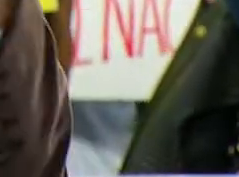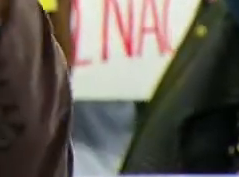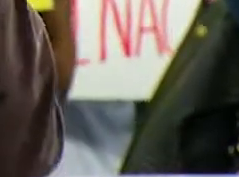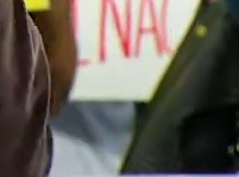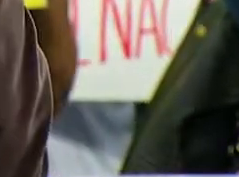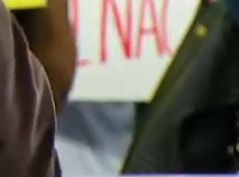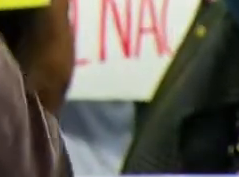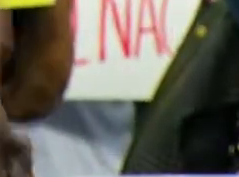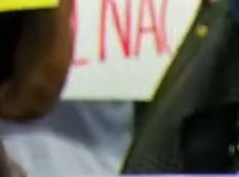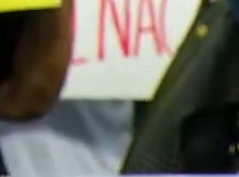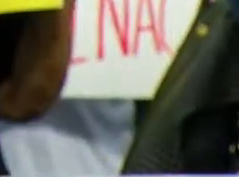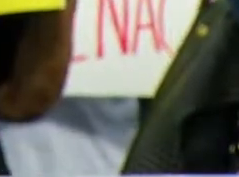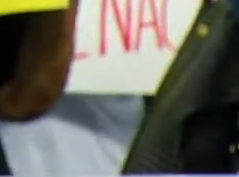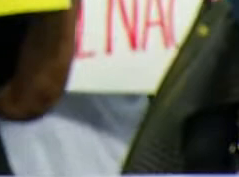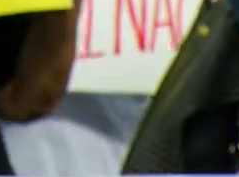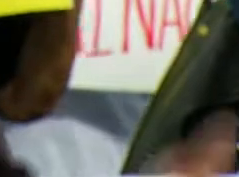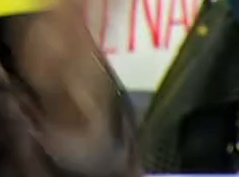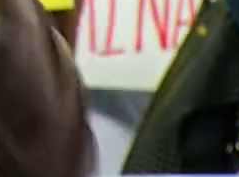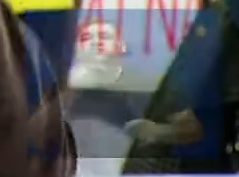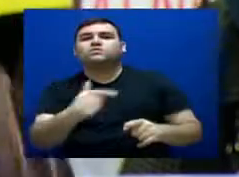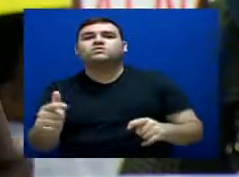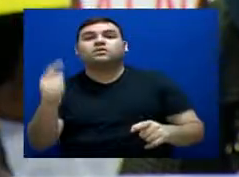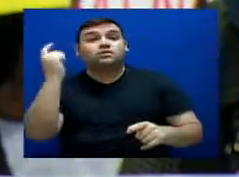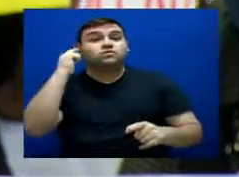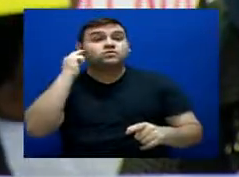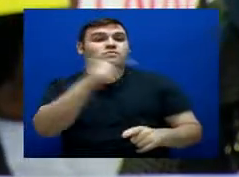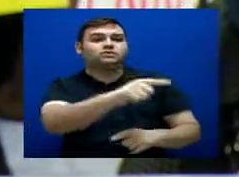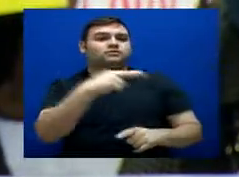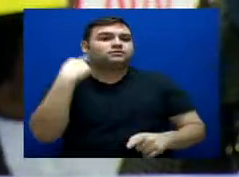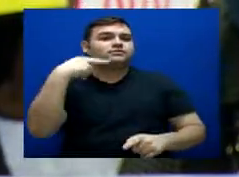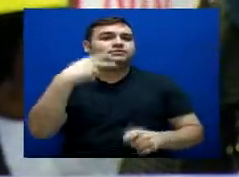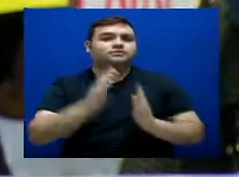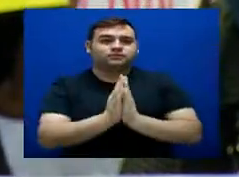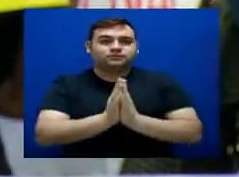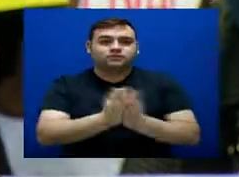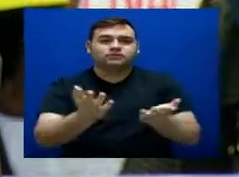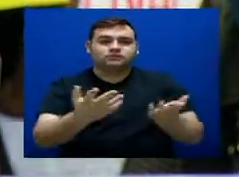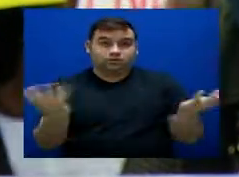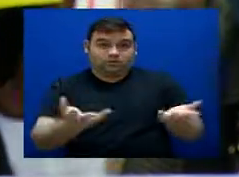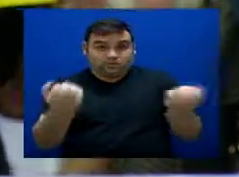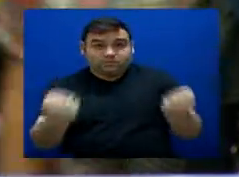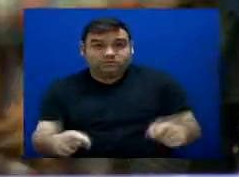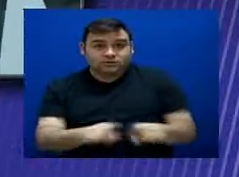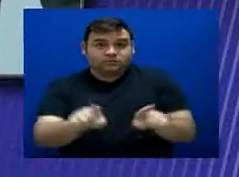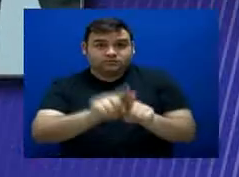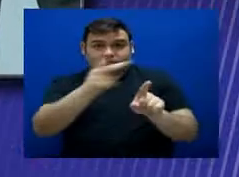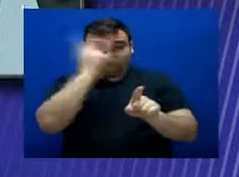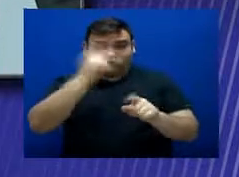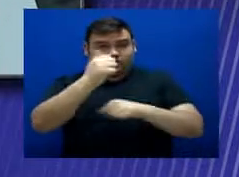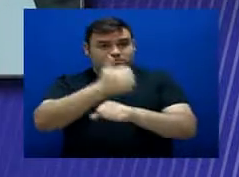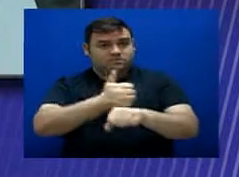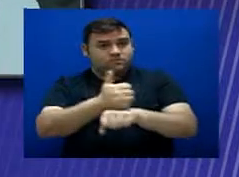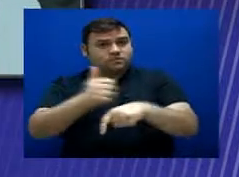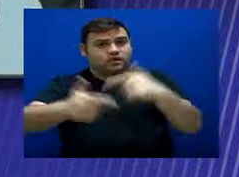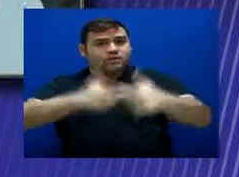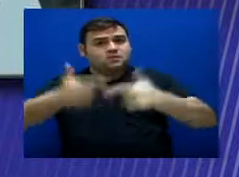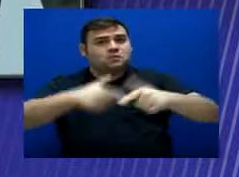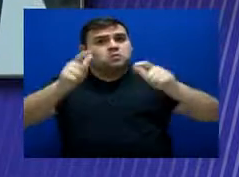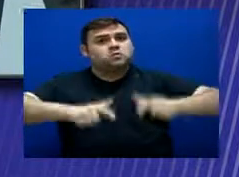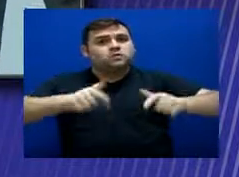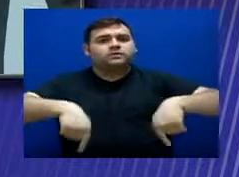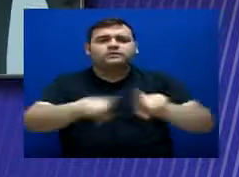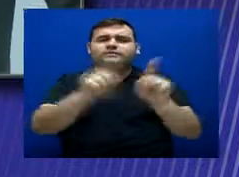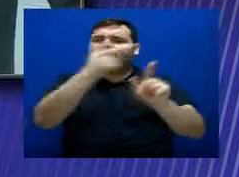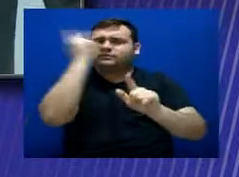Seu som aí... Senhor presidente, o som para o vereador. Sobrecarrega daí os profissionais, os claro, médicos que estão lá no local, porque não tem,